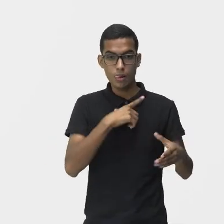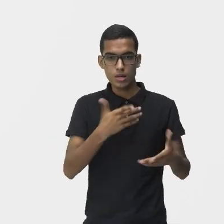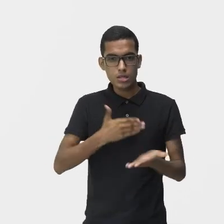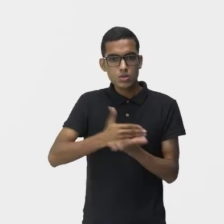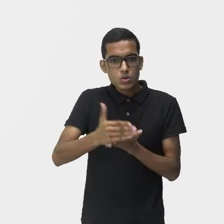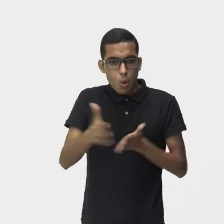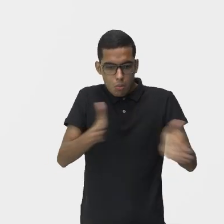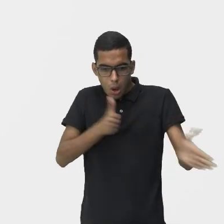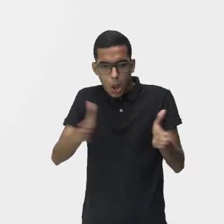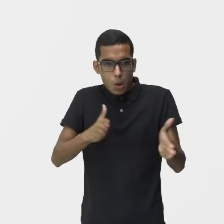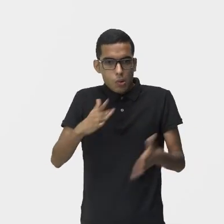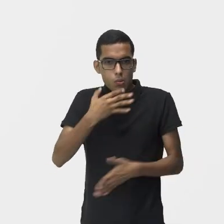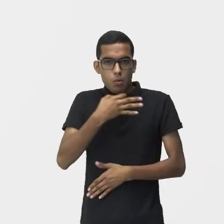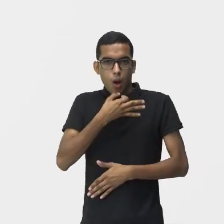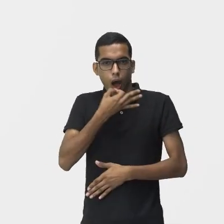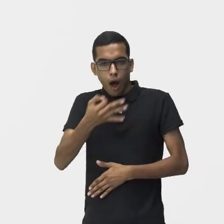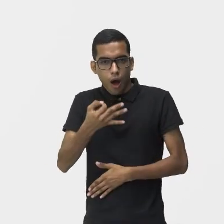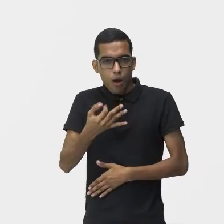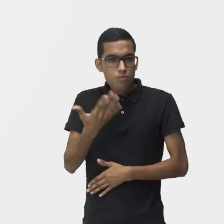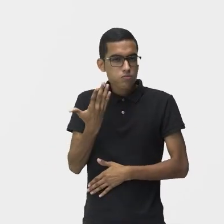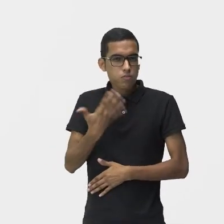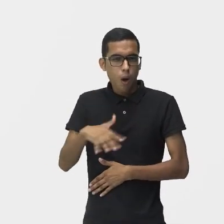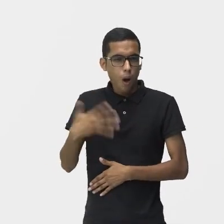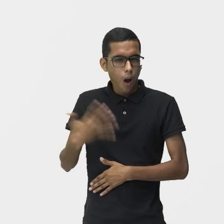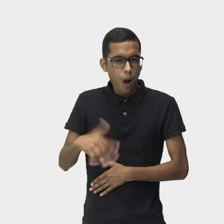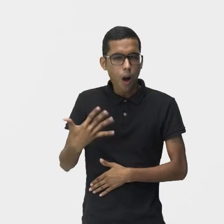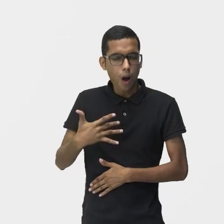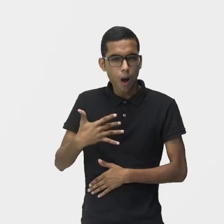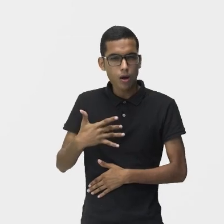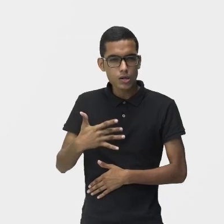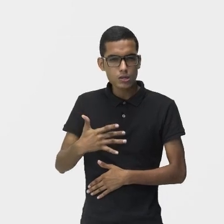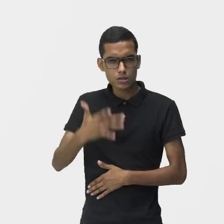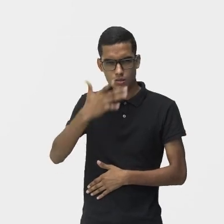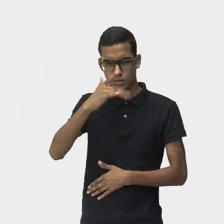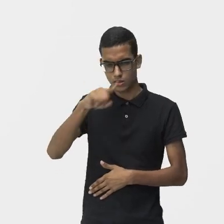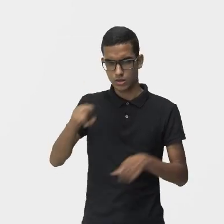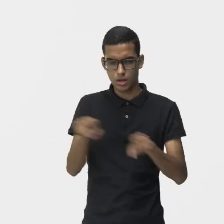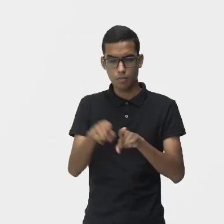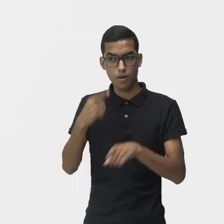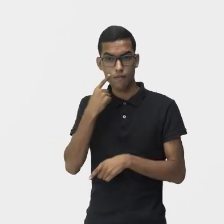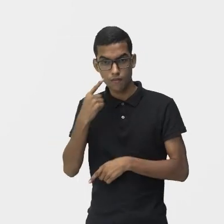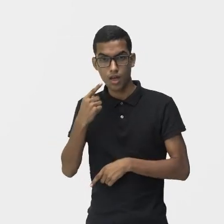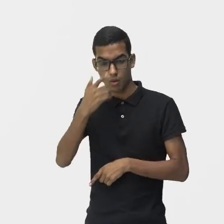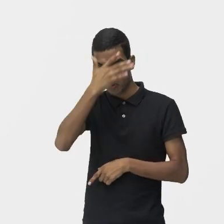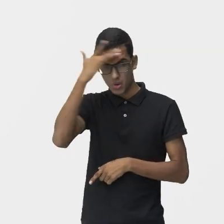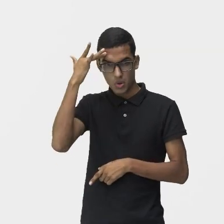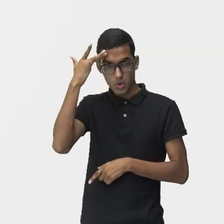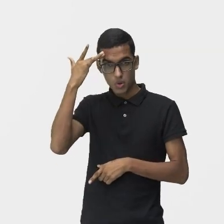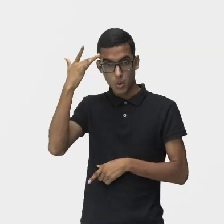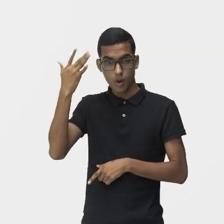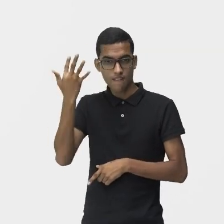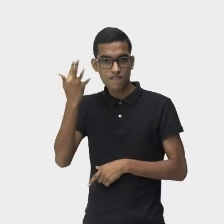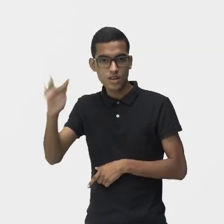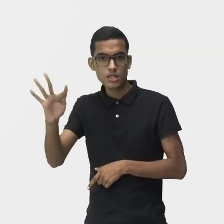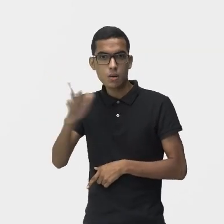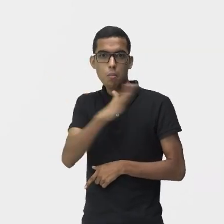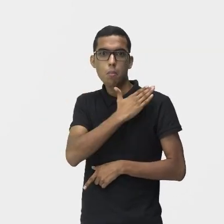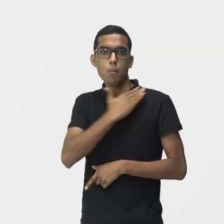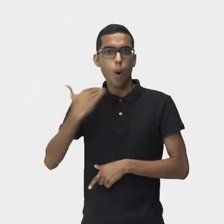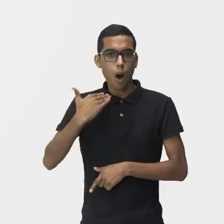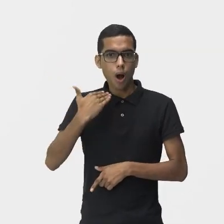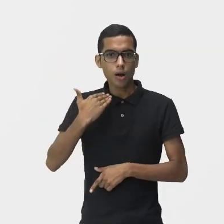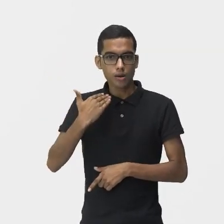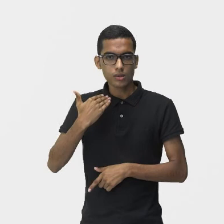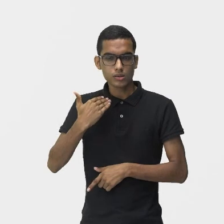período em que nós vamos ver um grande número de franceses sendo levado à guilhotina, tal.